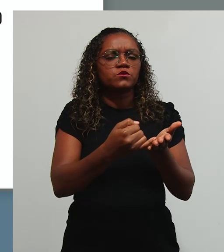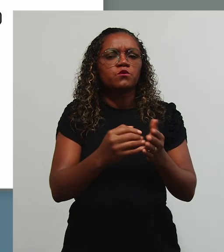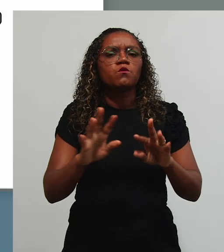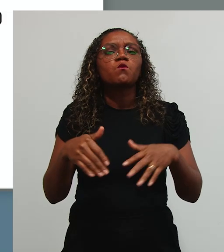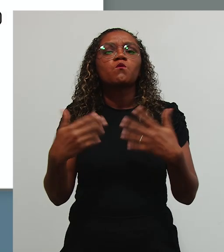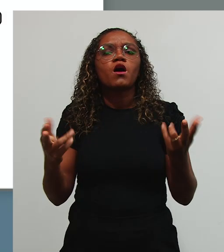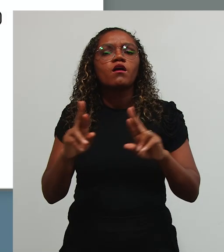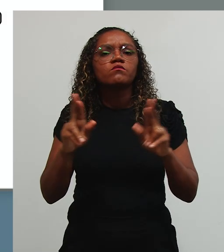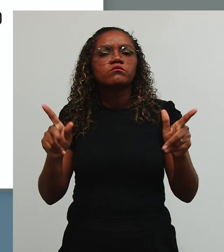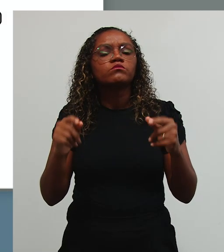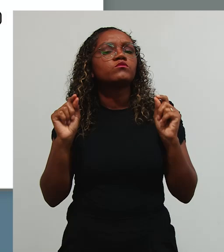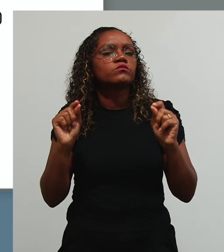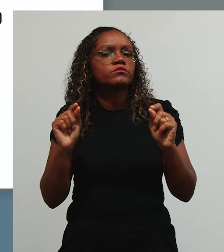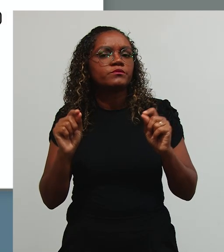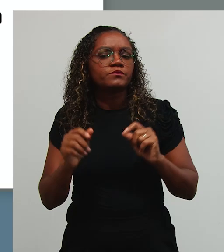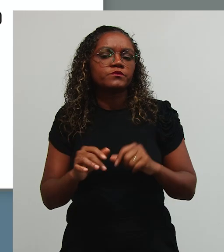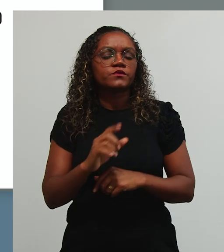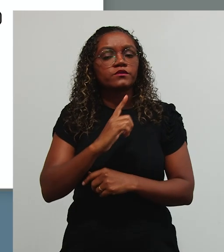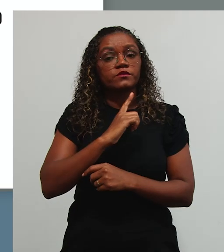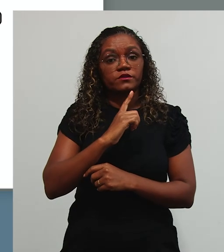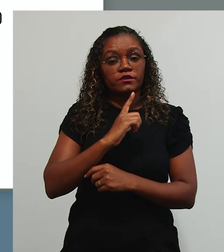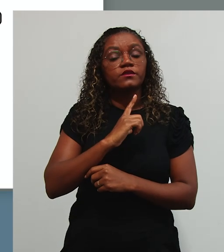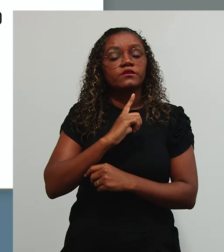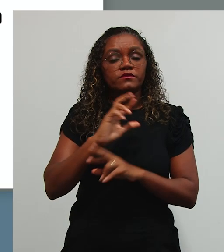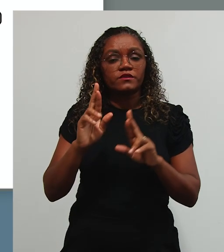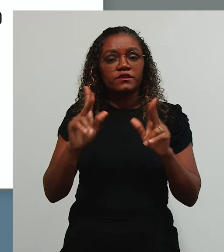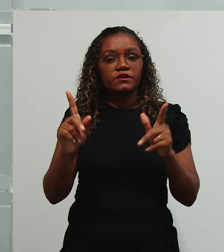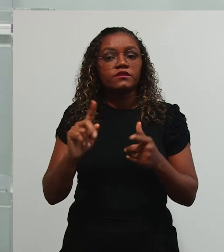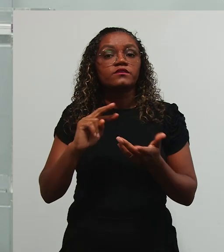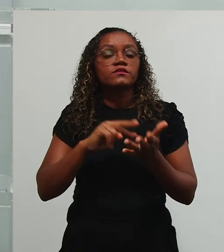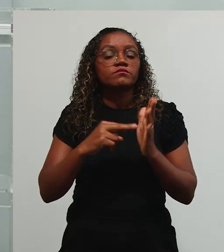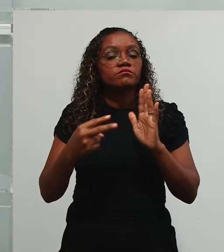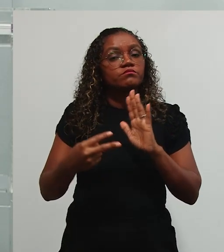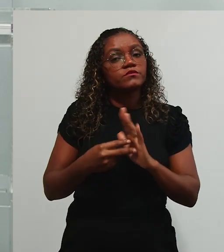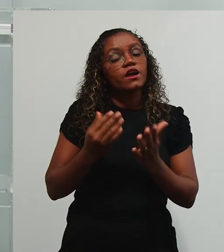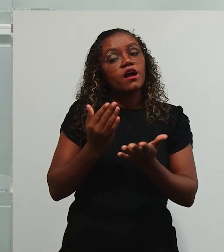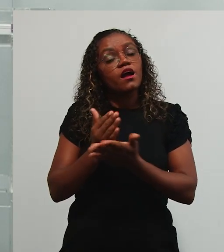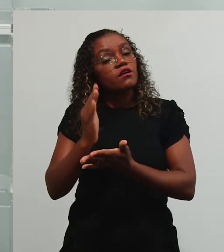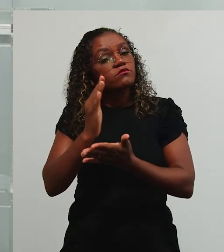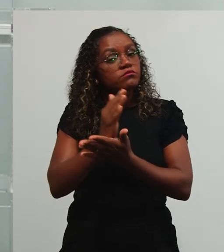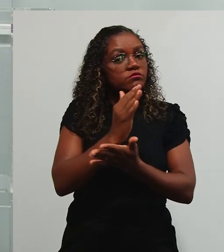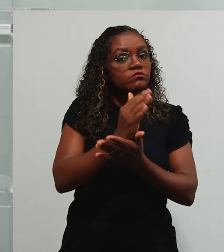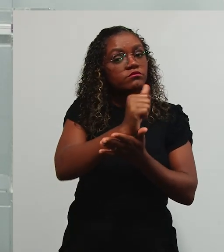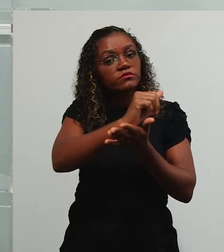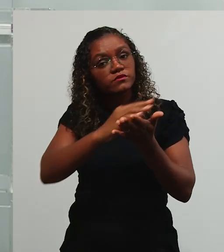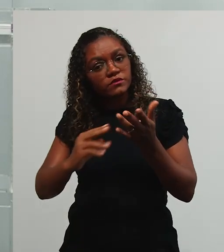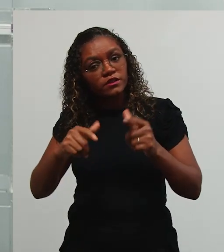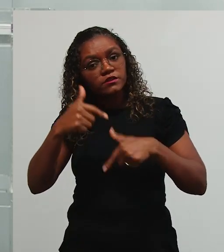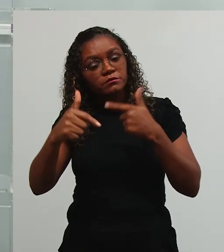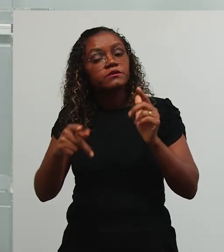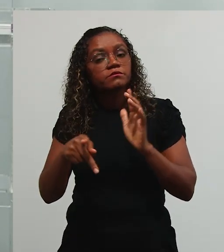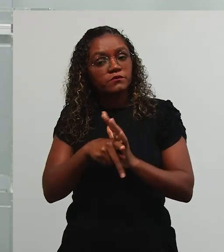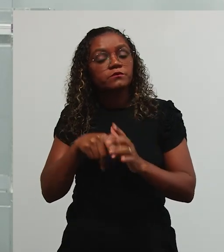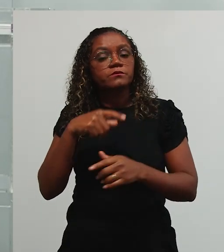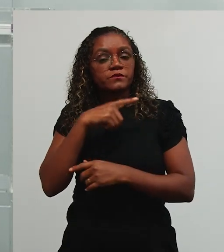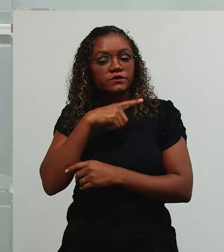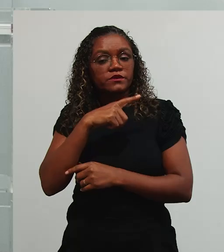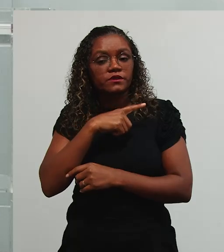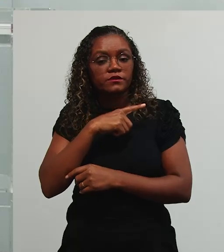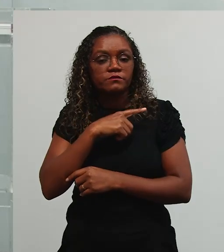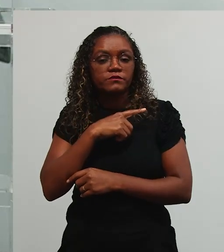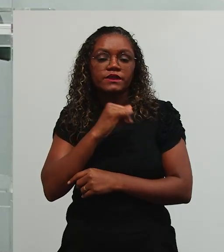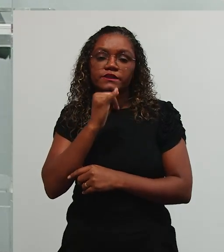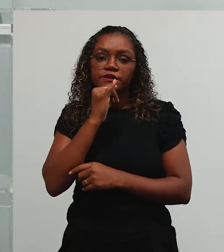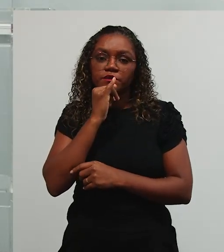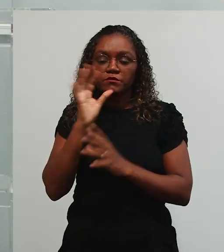qual? Bom, a diferença do resumo para a introdução, alguns trabalhos possuem resumo. O resumo, ele indica, ele dá